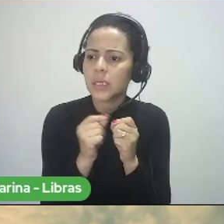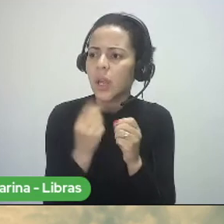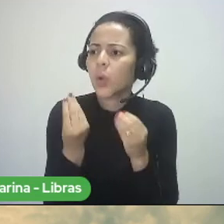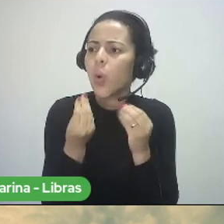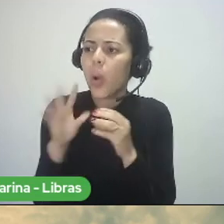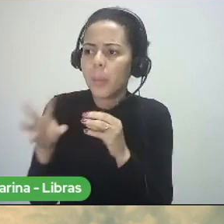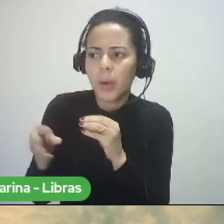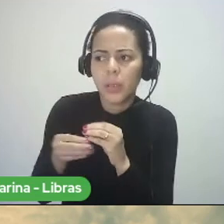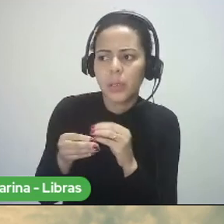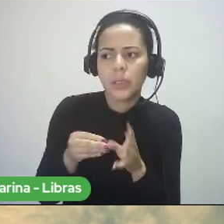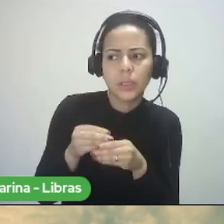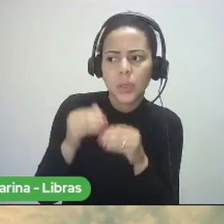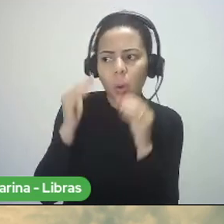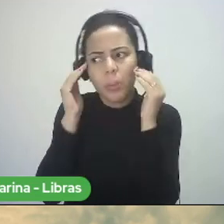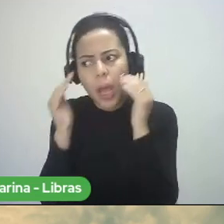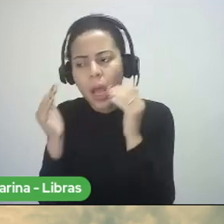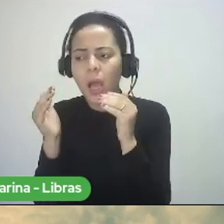constantemente?